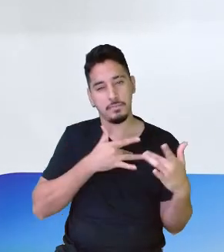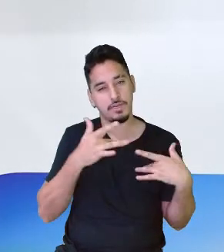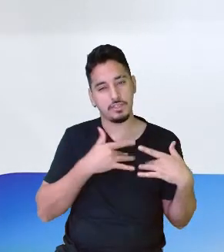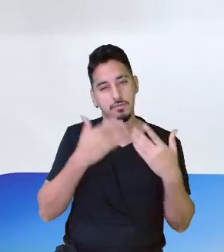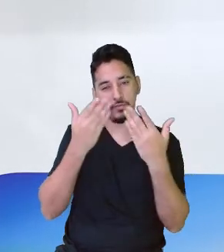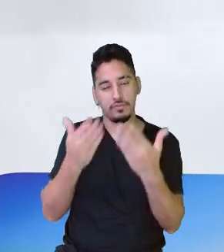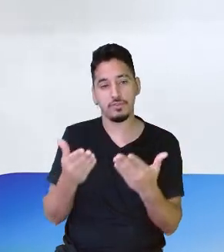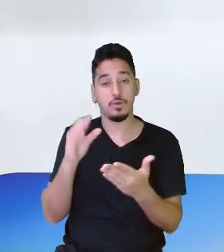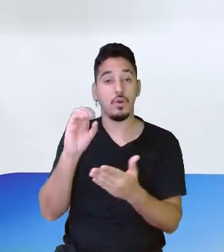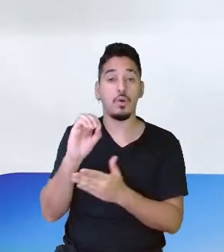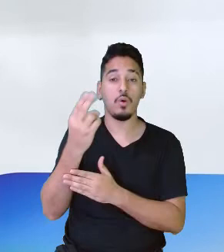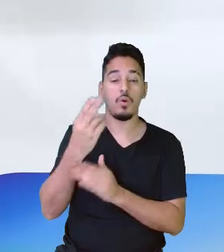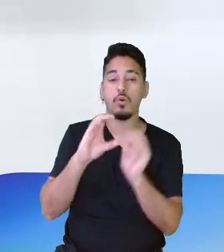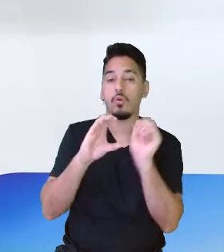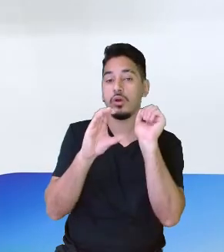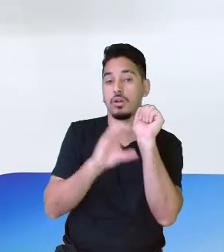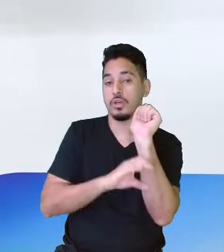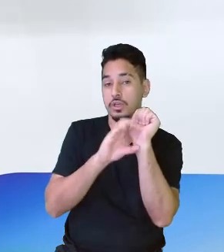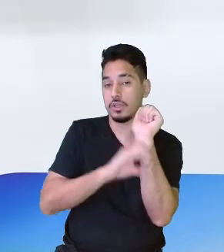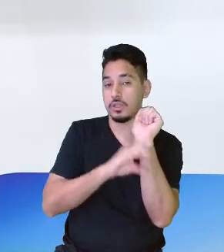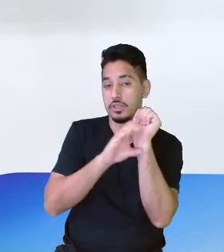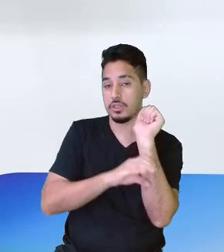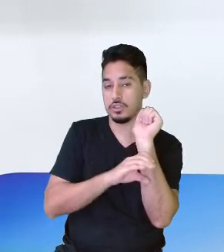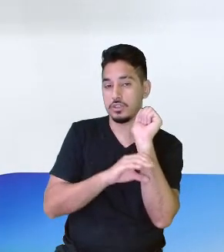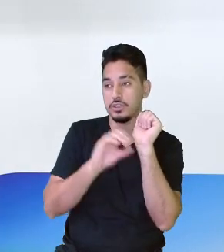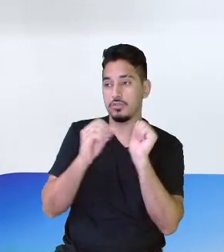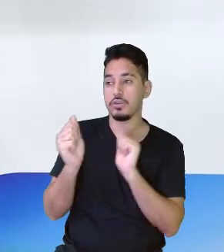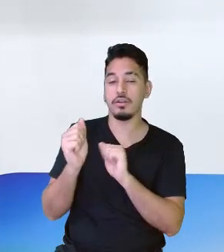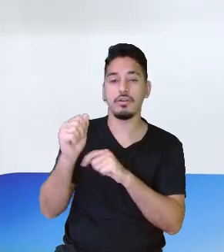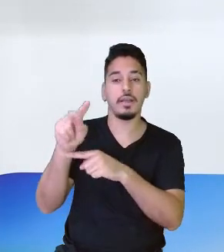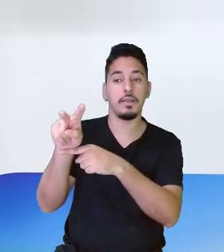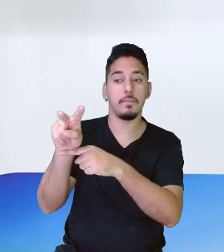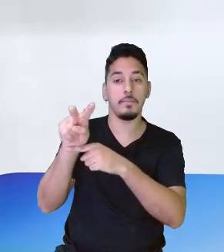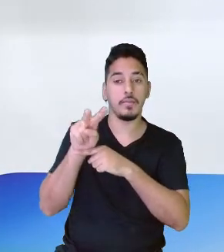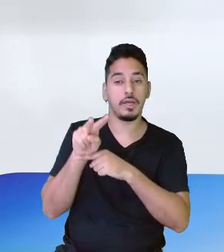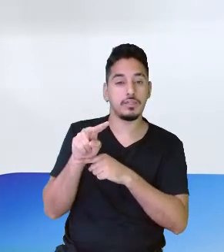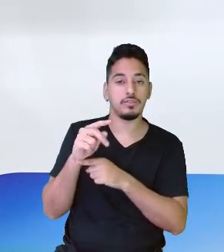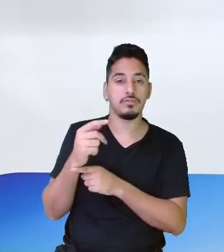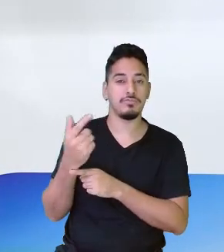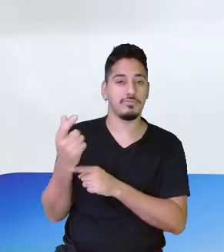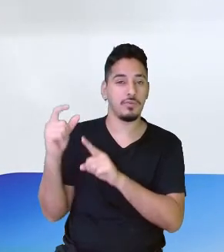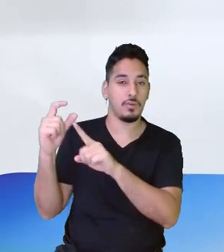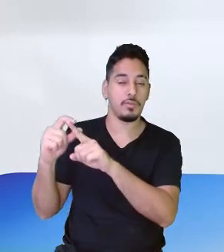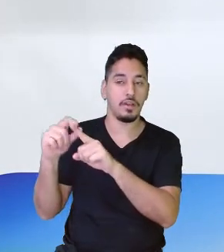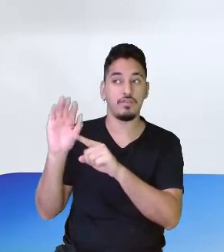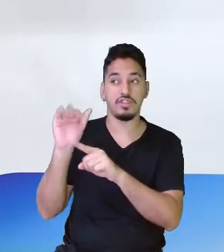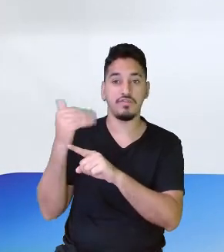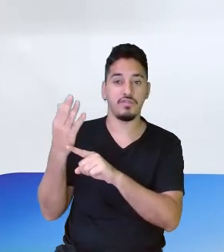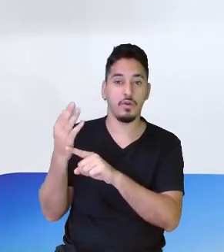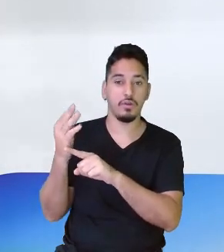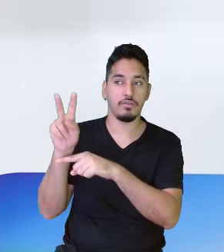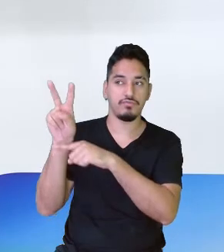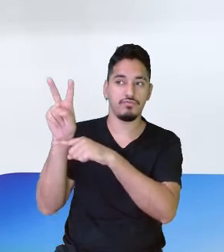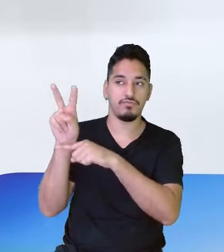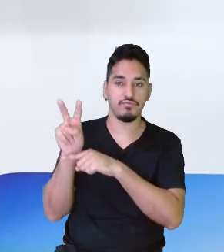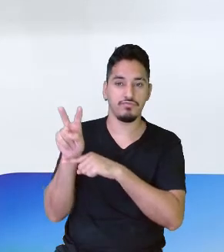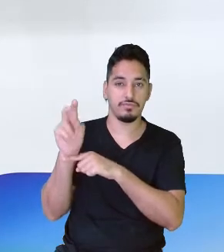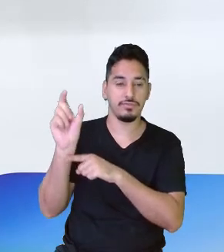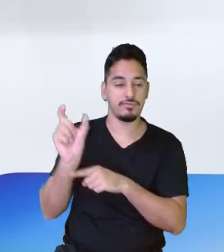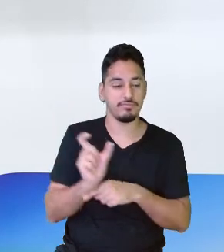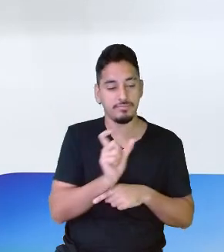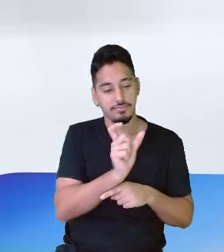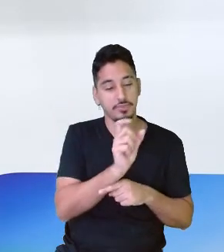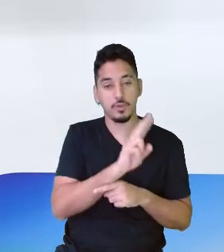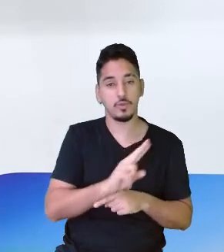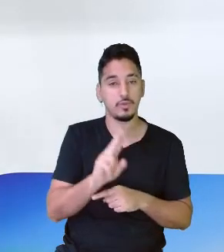seu crush. Então aqui a gente tem um empréstimo de uma palavra estrangeira para a nossa língua. Então o neologismo é